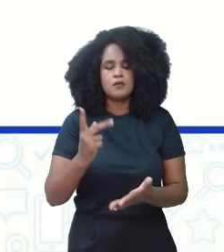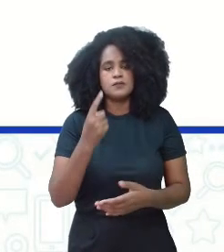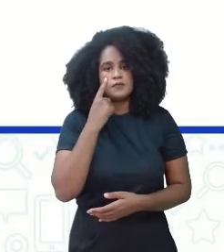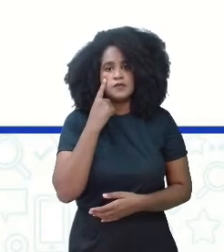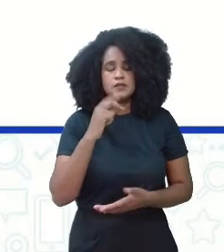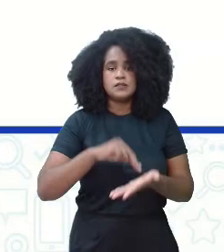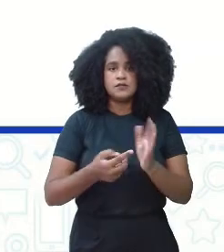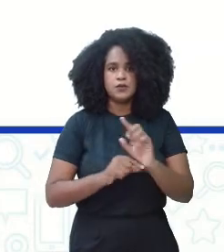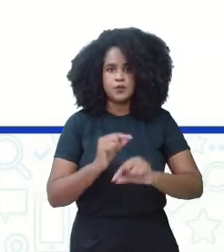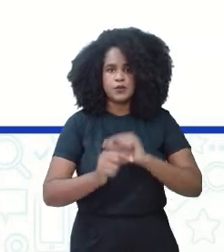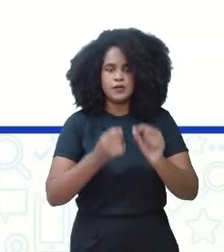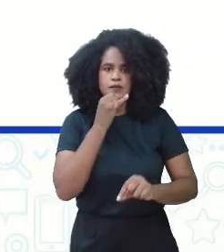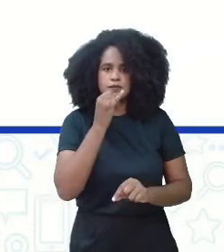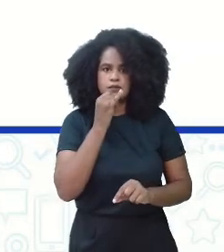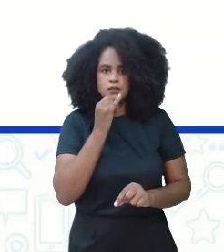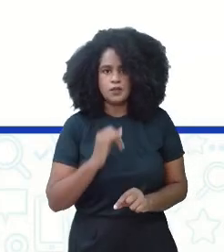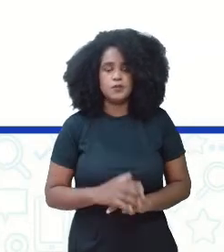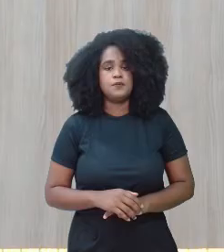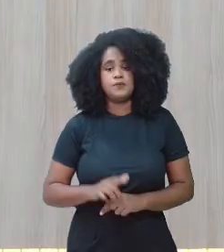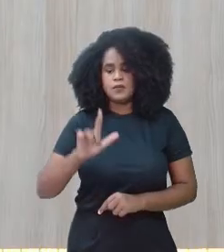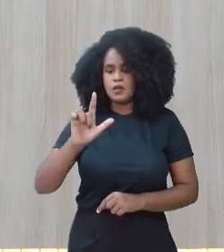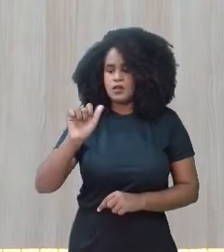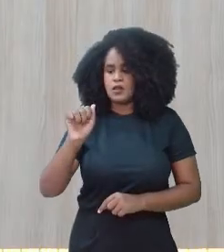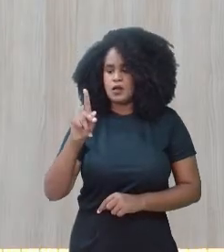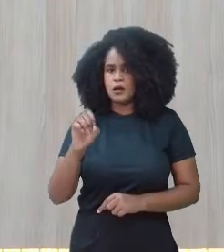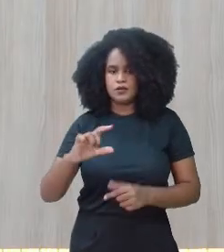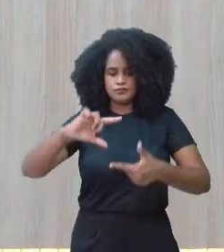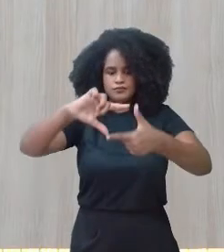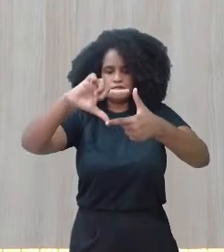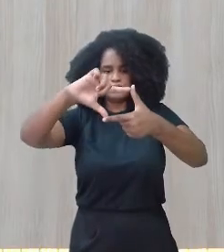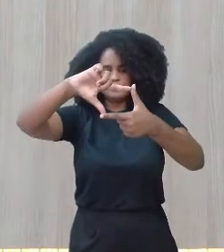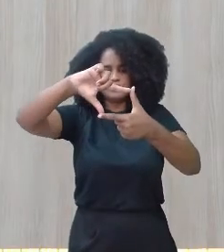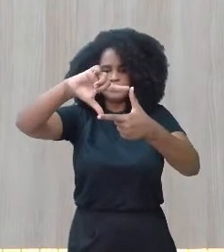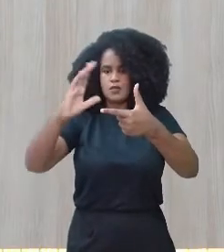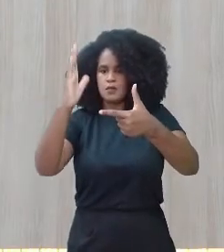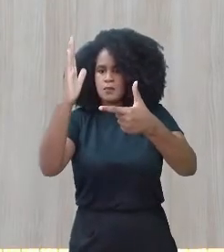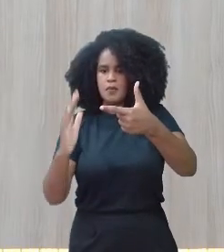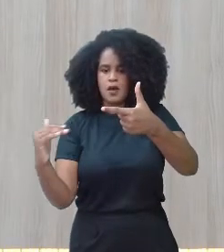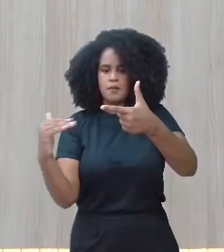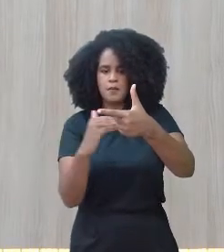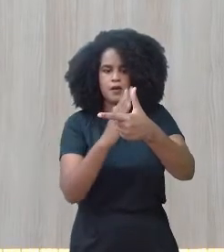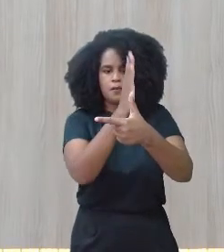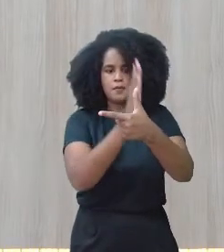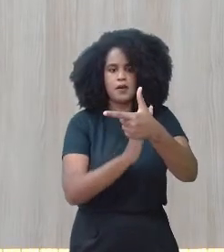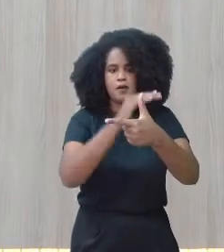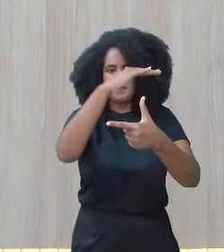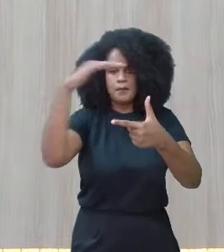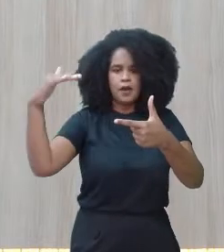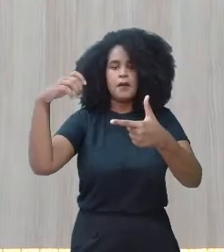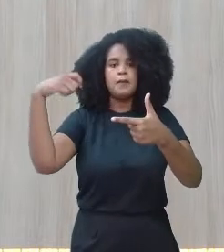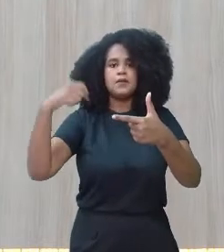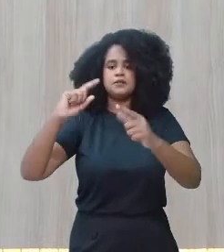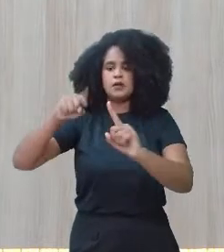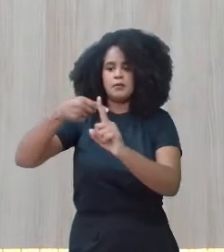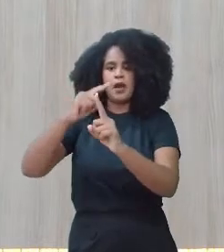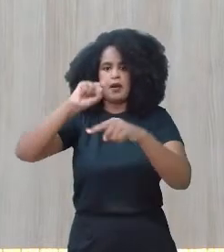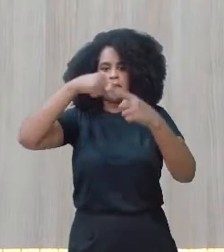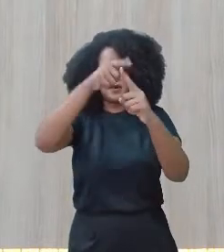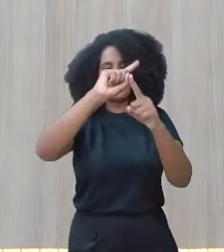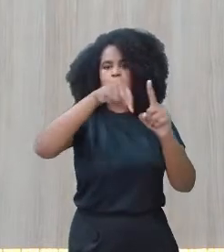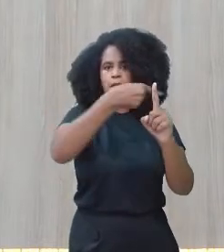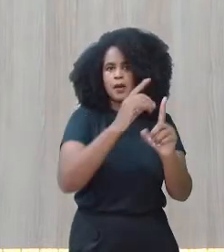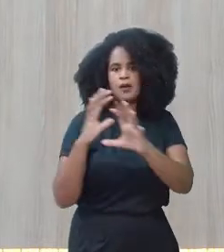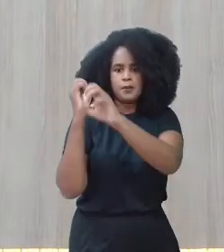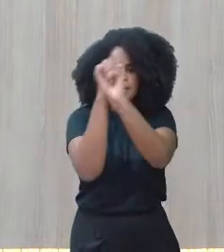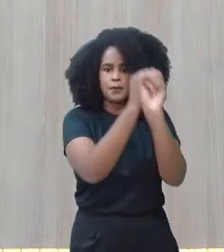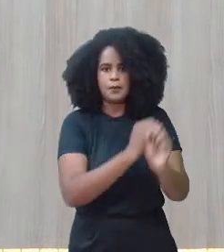o contorno dessa figura. Desde que essa figura, nesse contexto aqui que a gente está estudando, seja um polígono